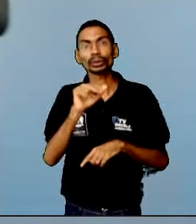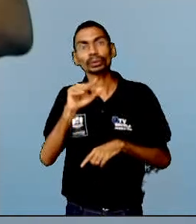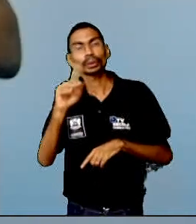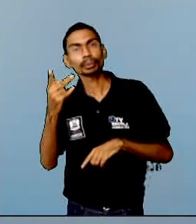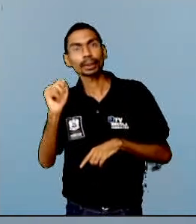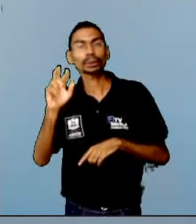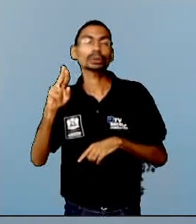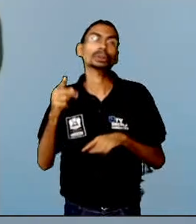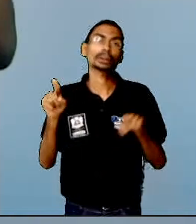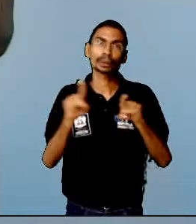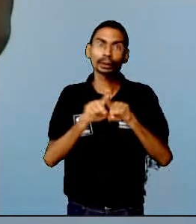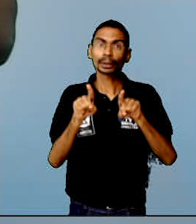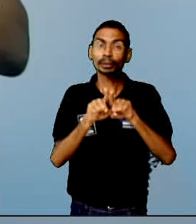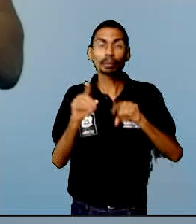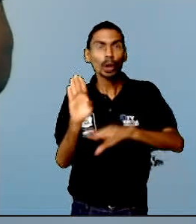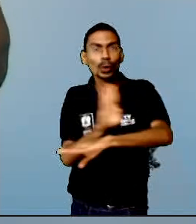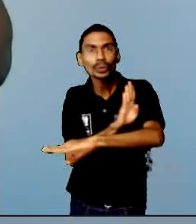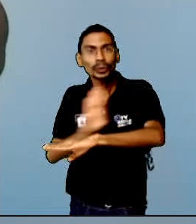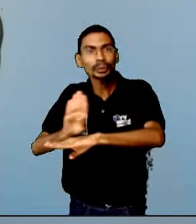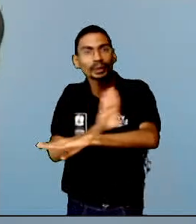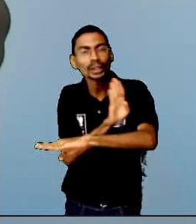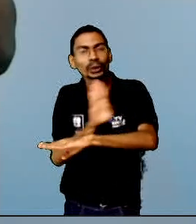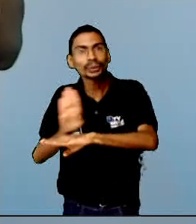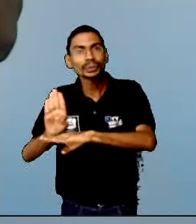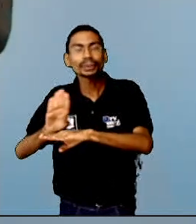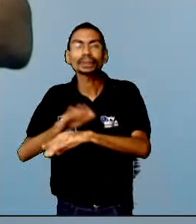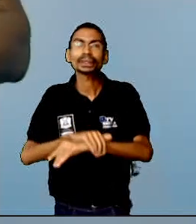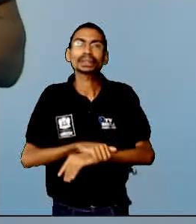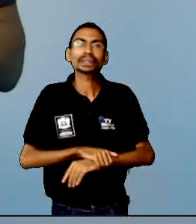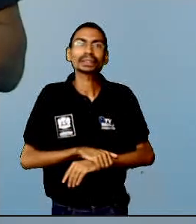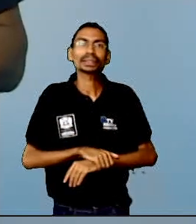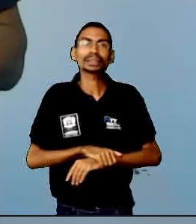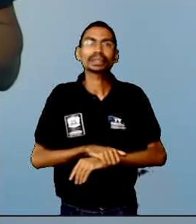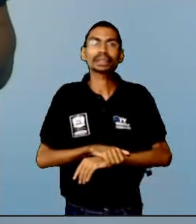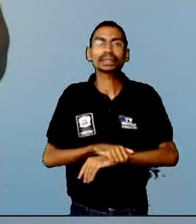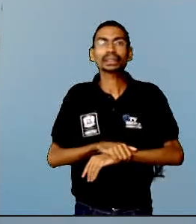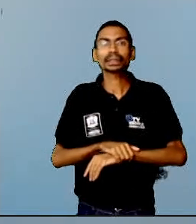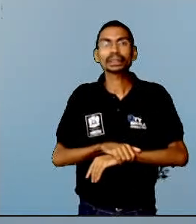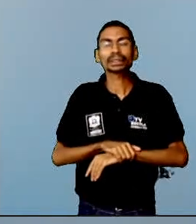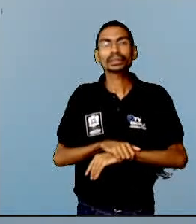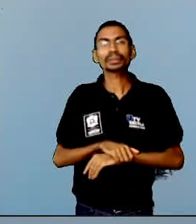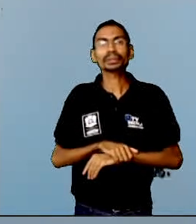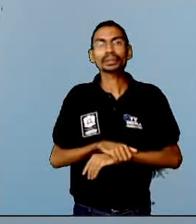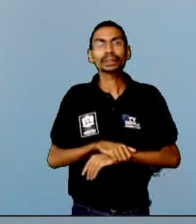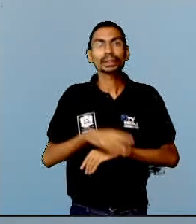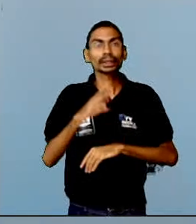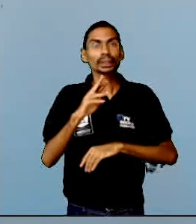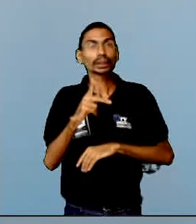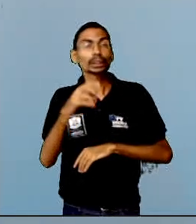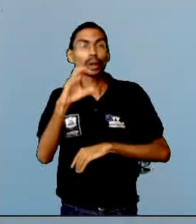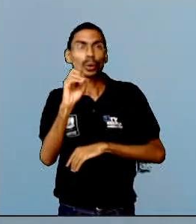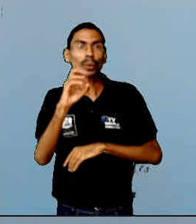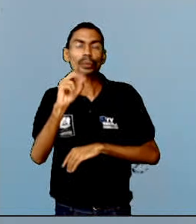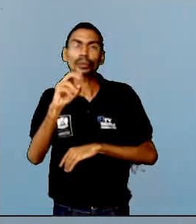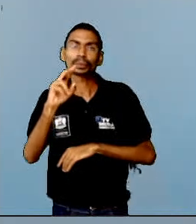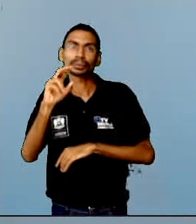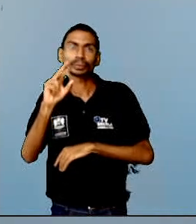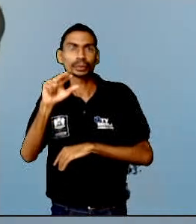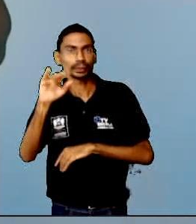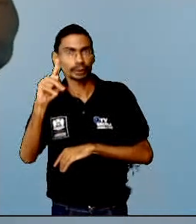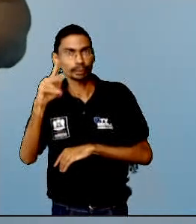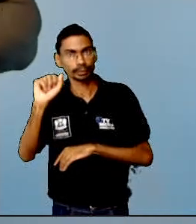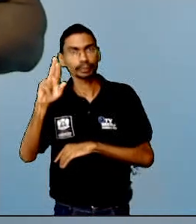os tubarões e as arraias são animais que são ovovivíparos. E tem outro grupo